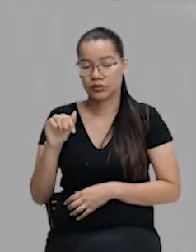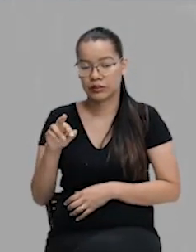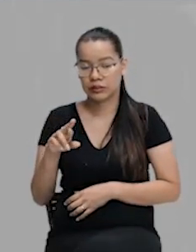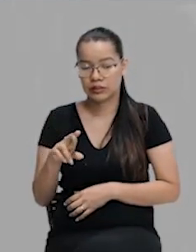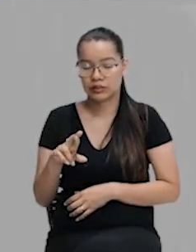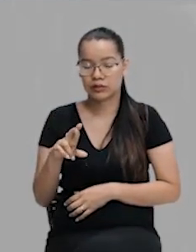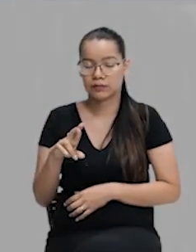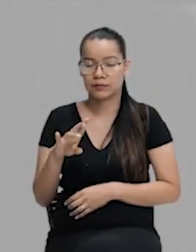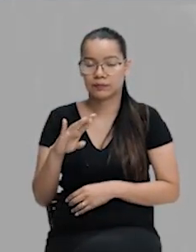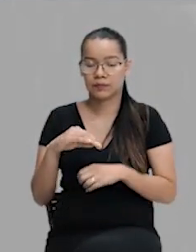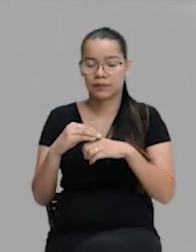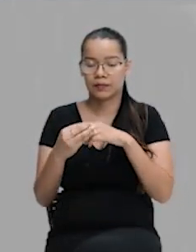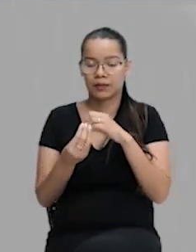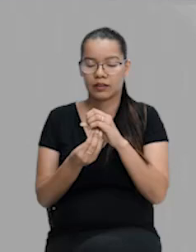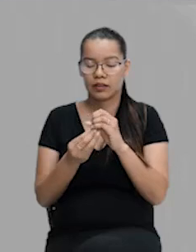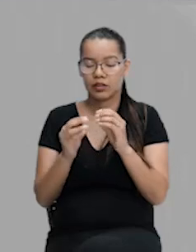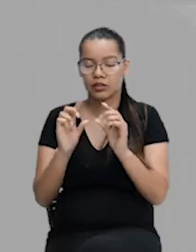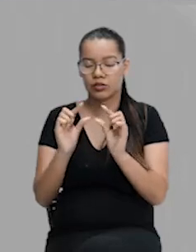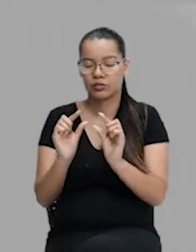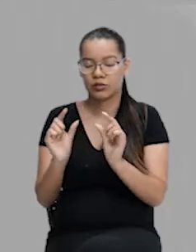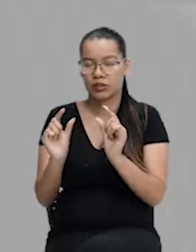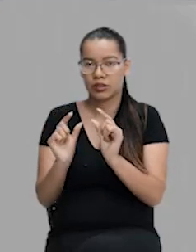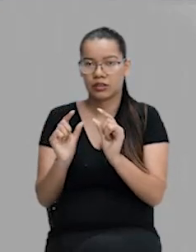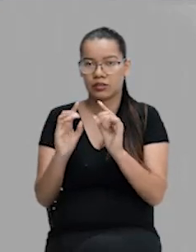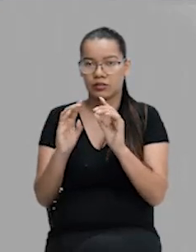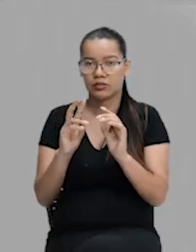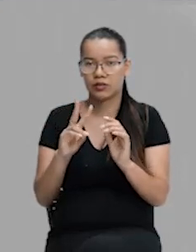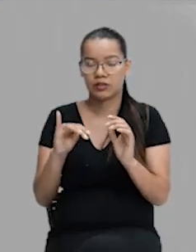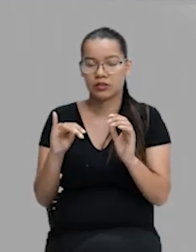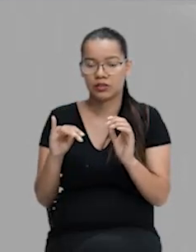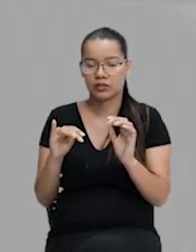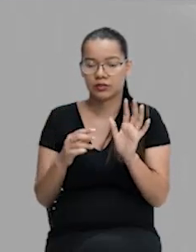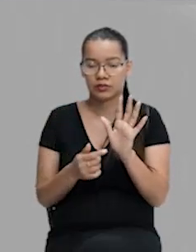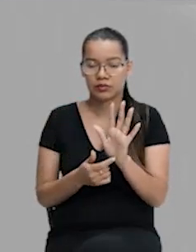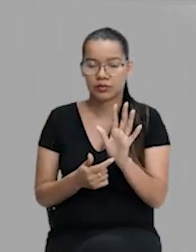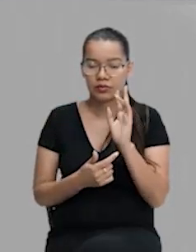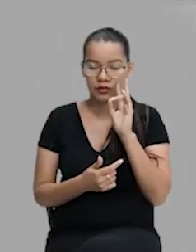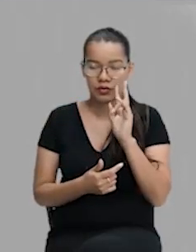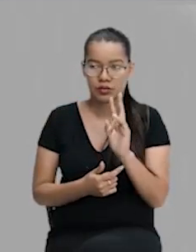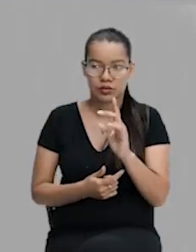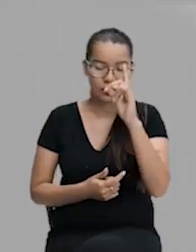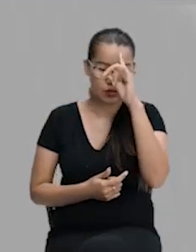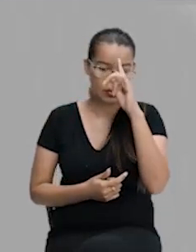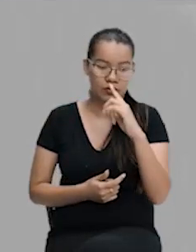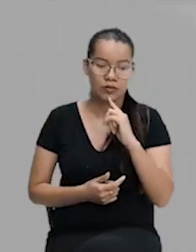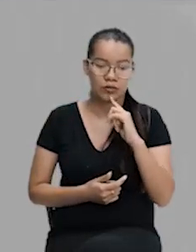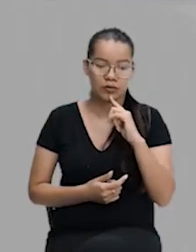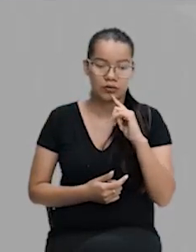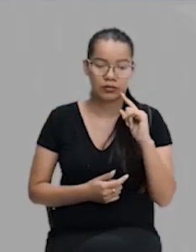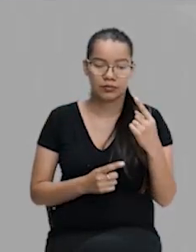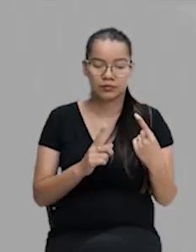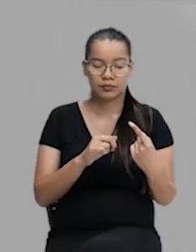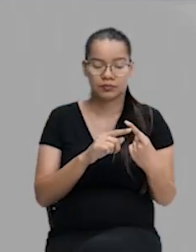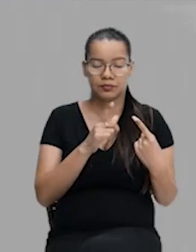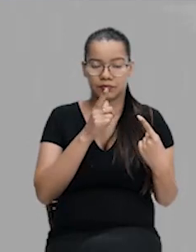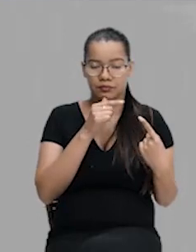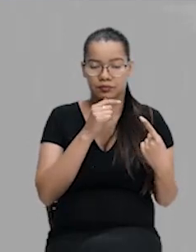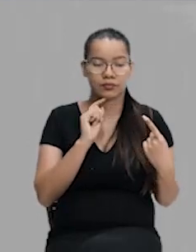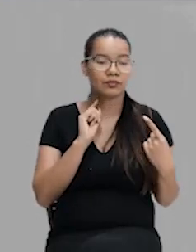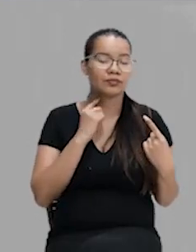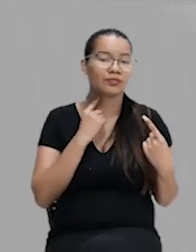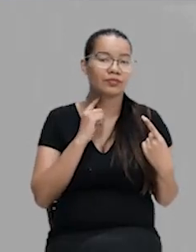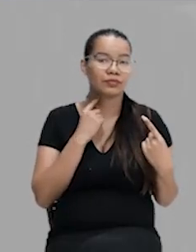sólidas pequenas vão ser agregadas. Olha aqui a figura. Água suja. Aí, após a